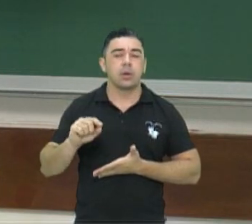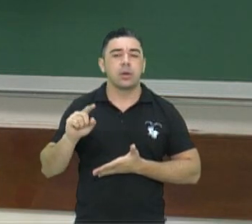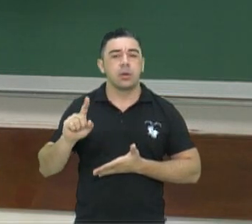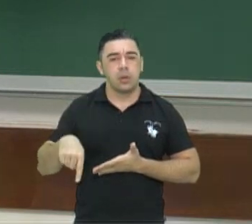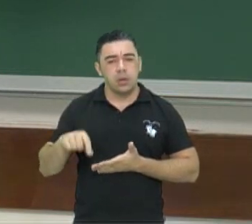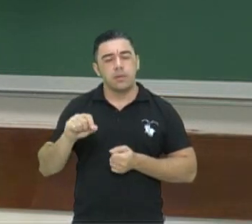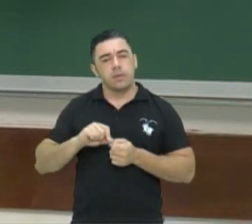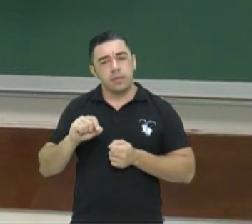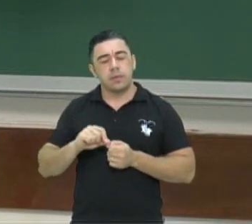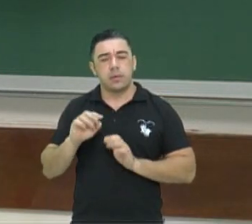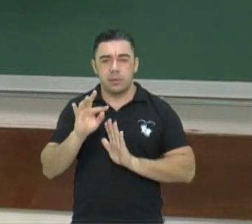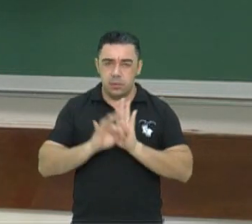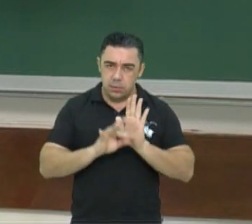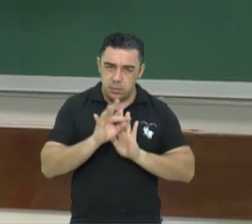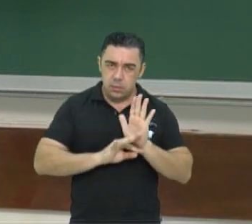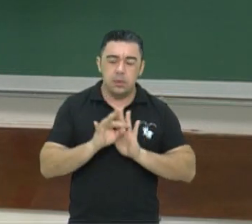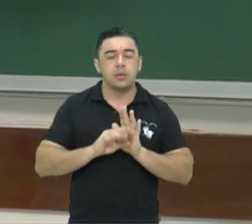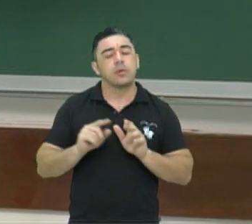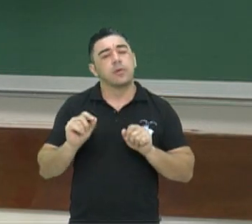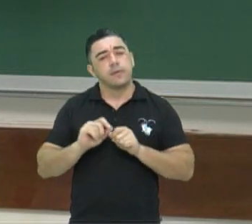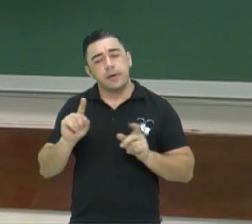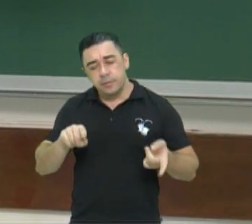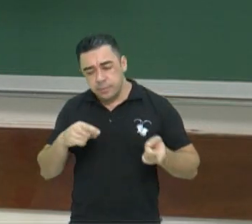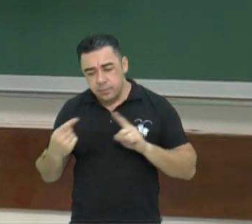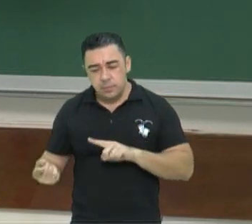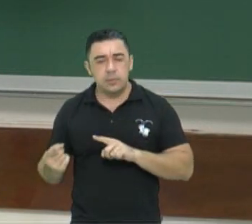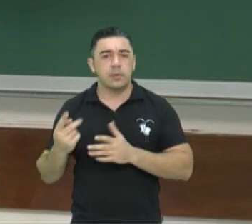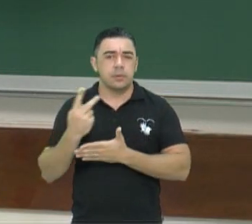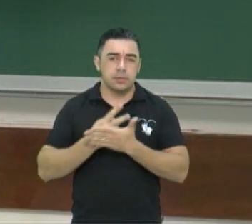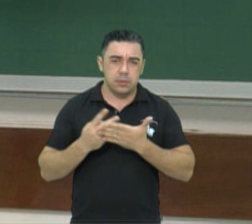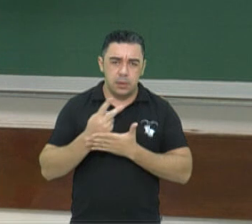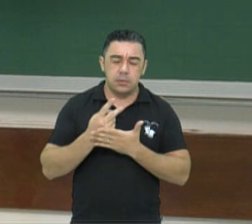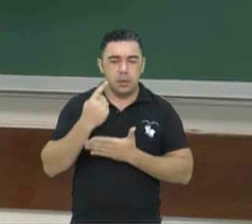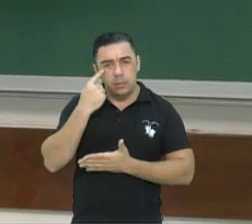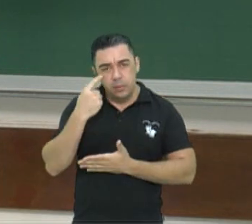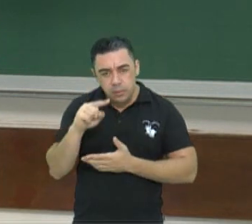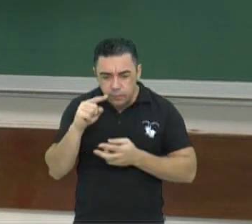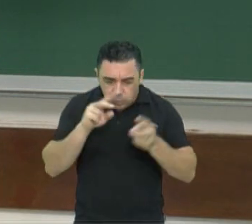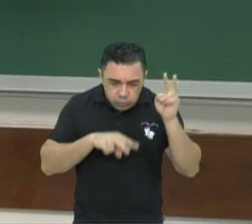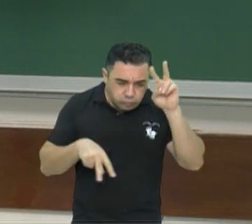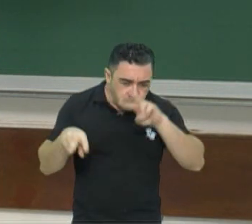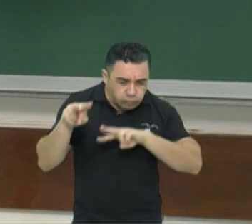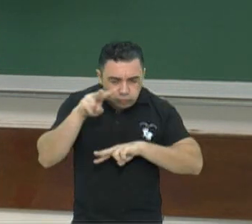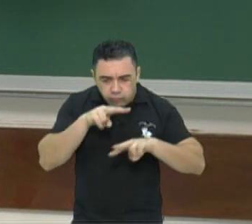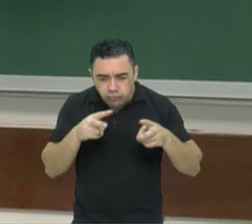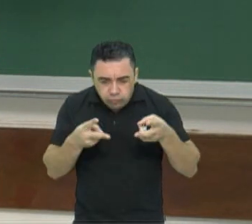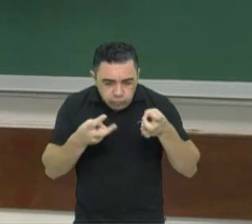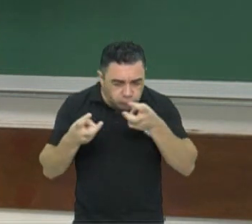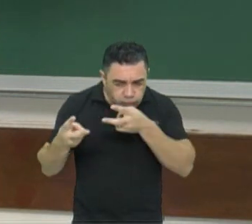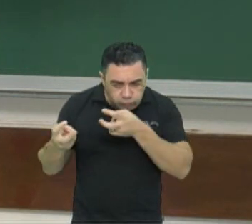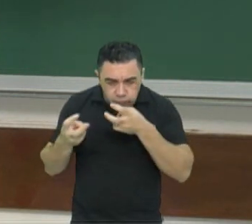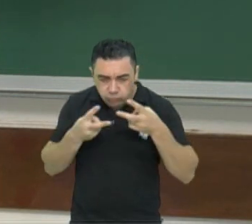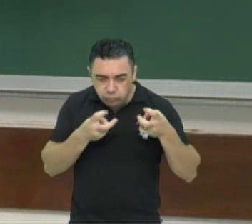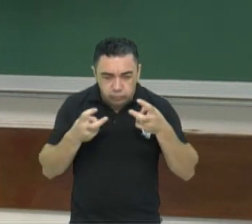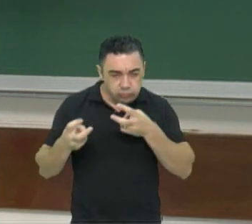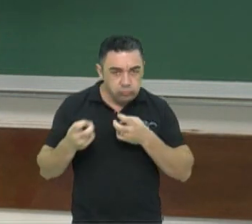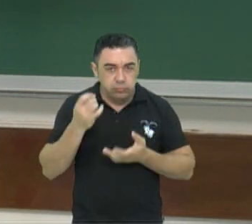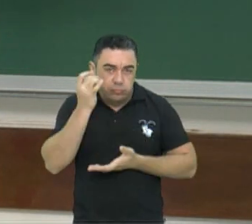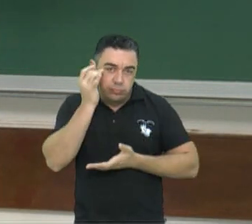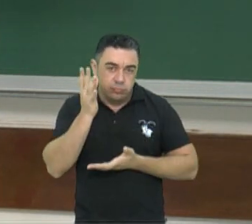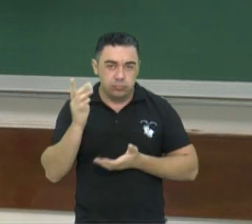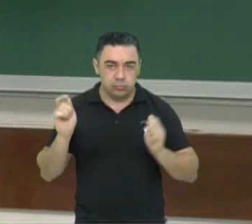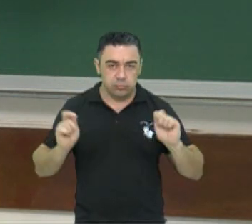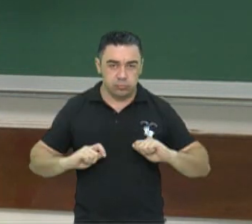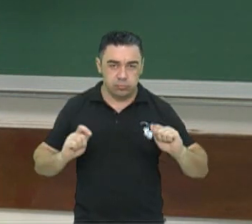além de você ter o texto, passar todas essas informações para um desenho, né? Qual seja